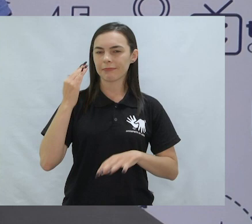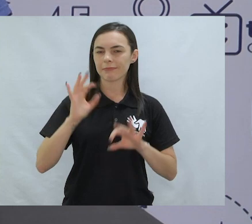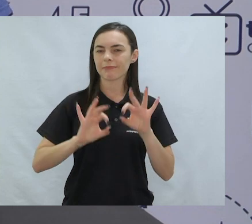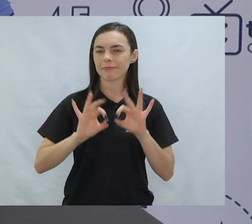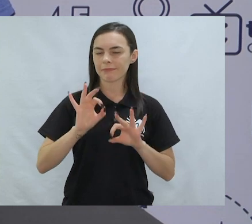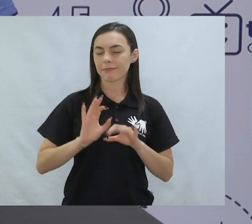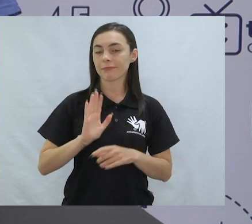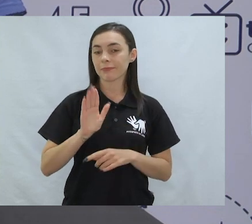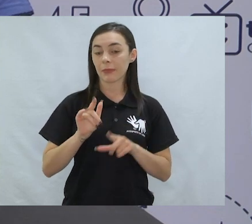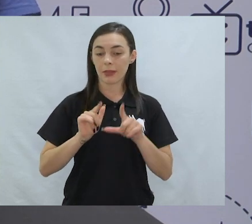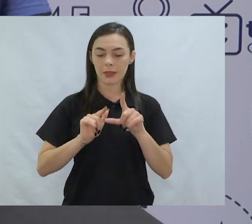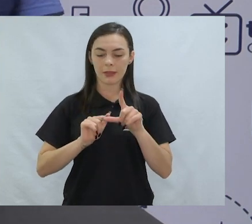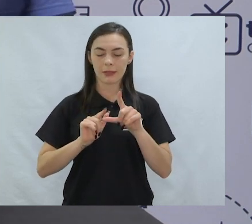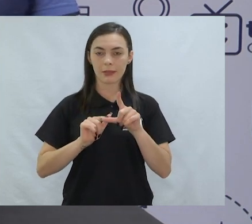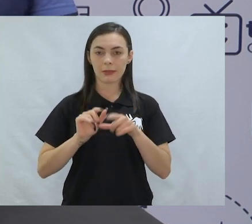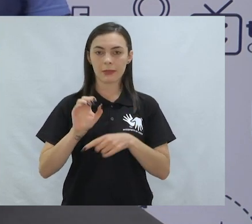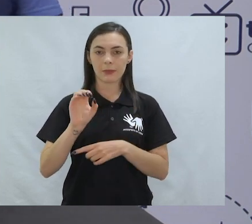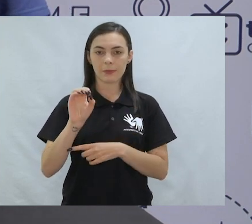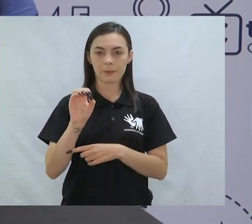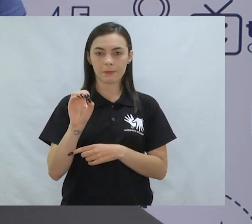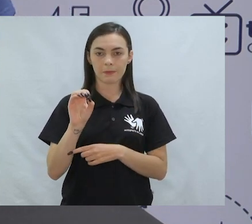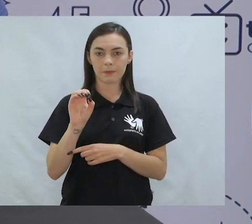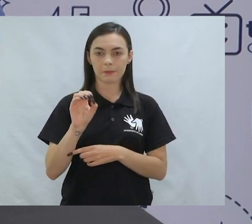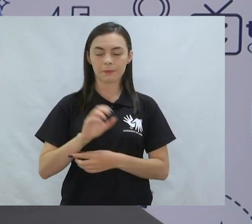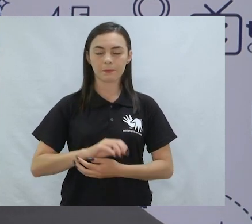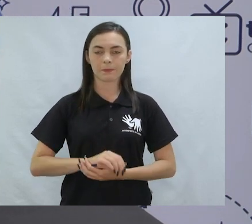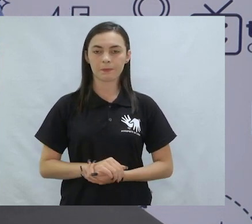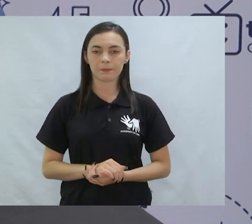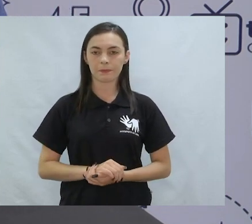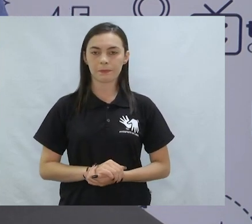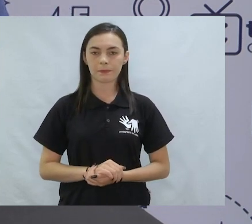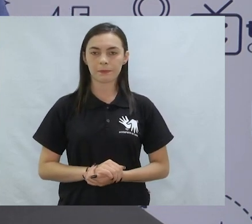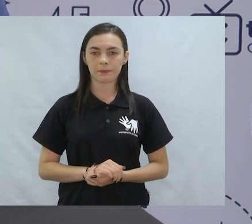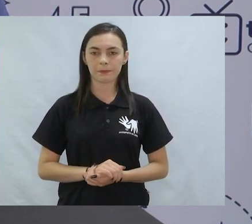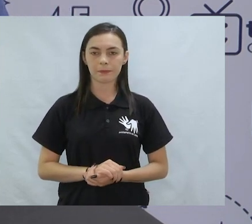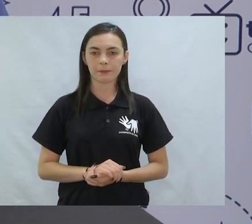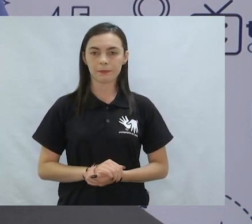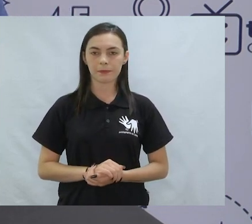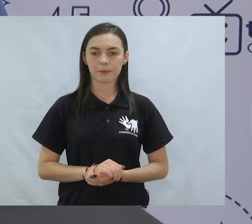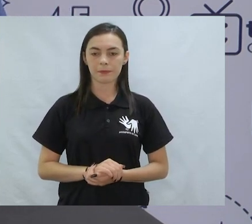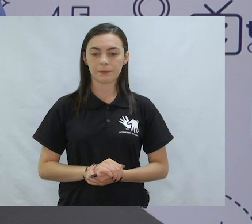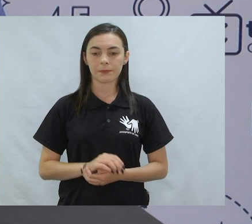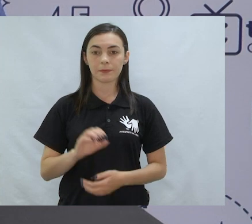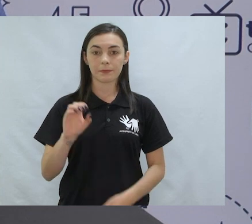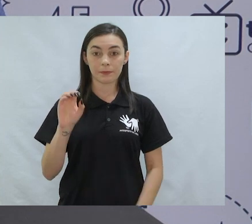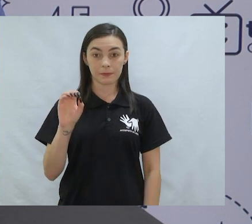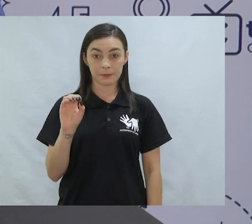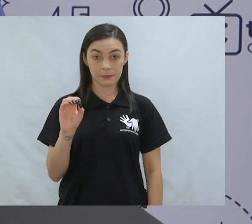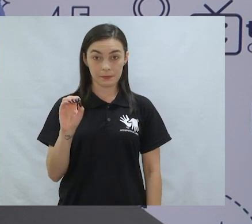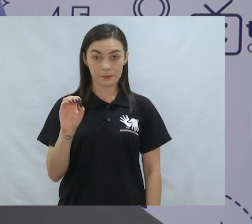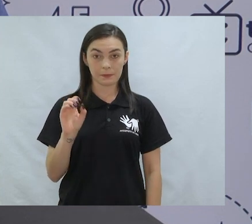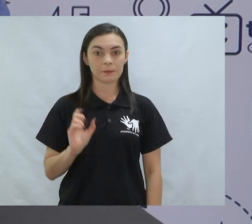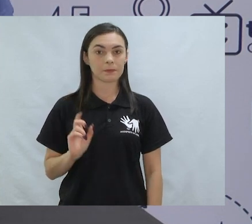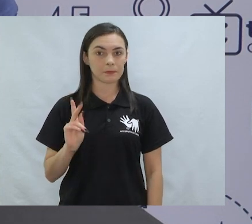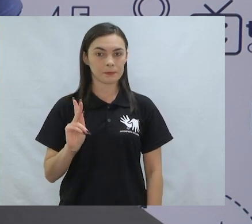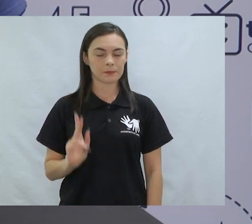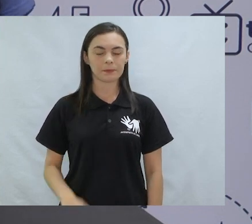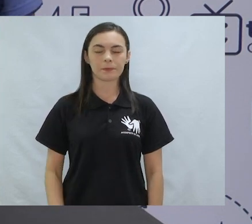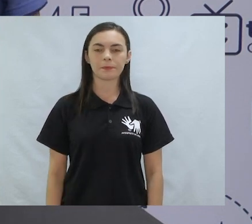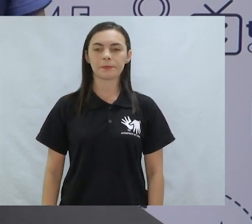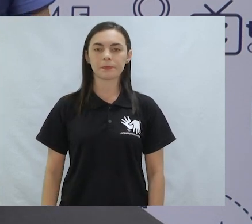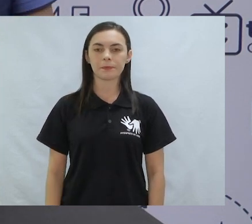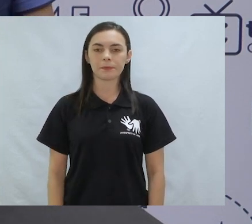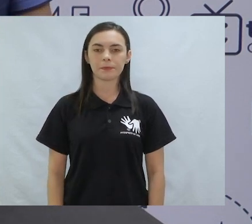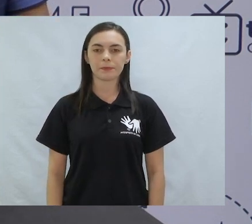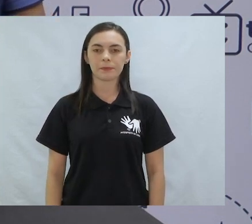vocês já separaram. Então, é a letra O. Então, letra O. Muito